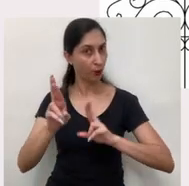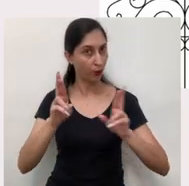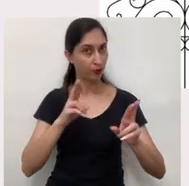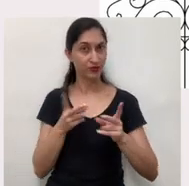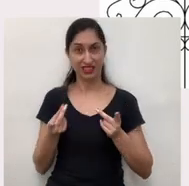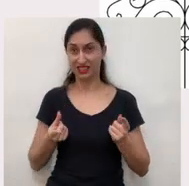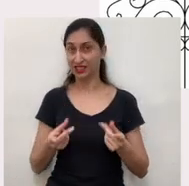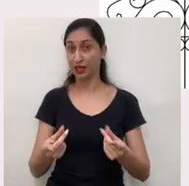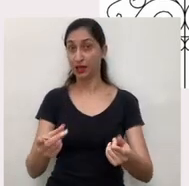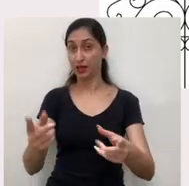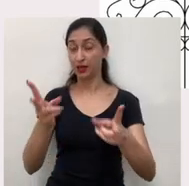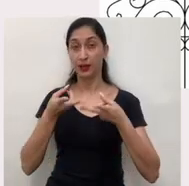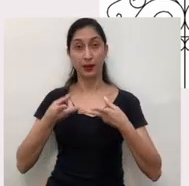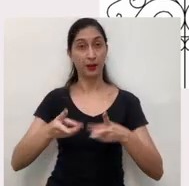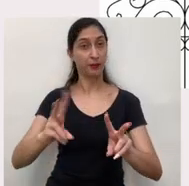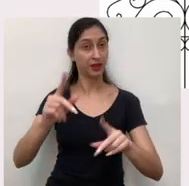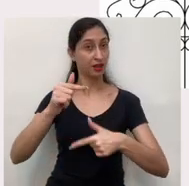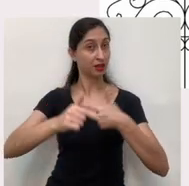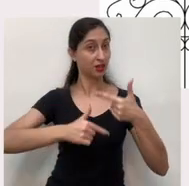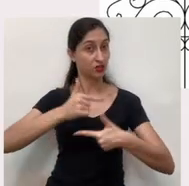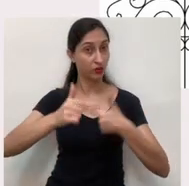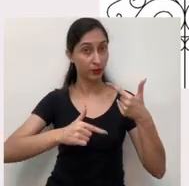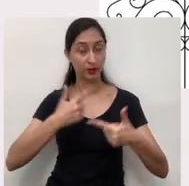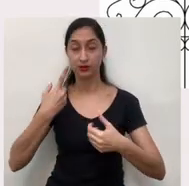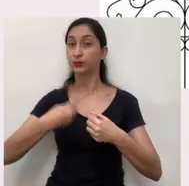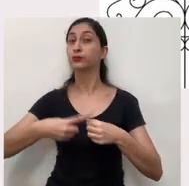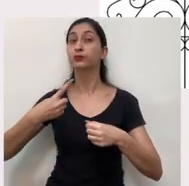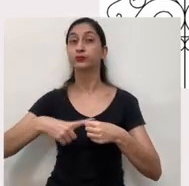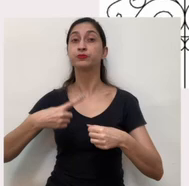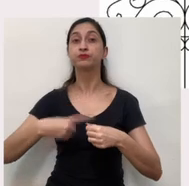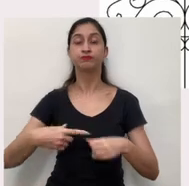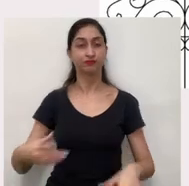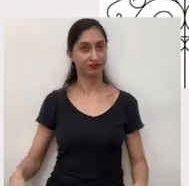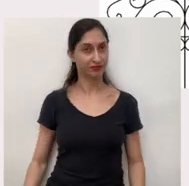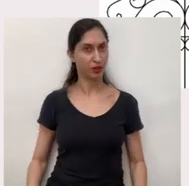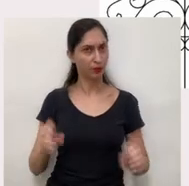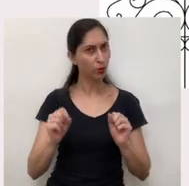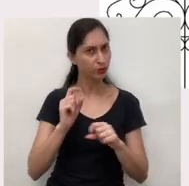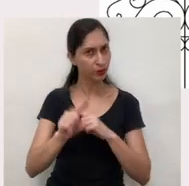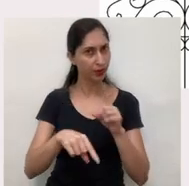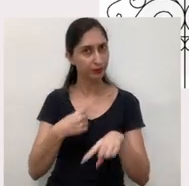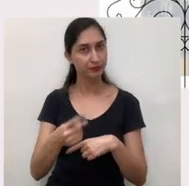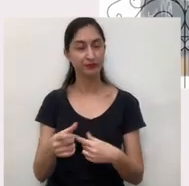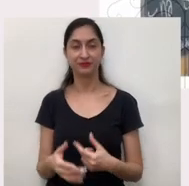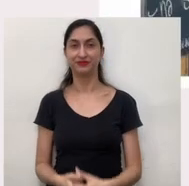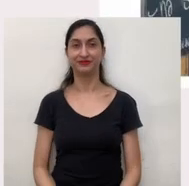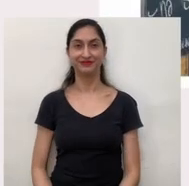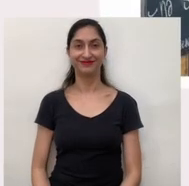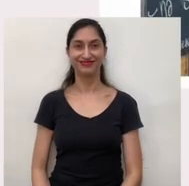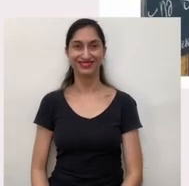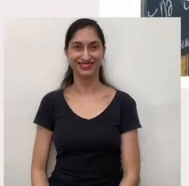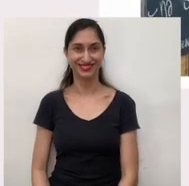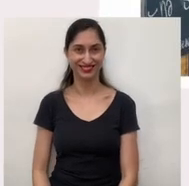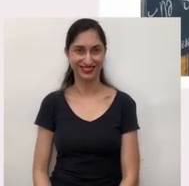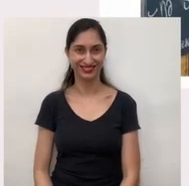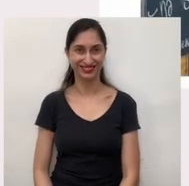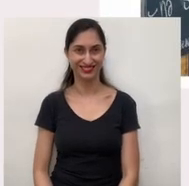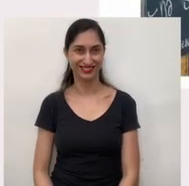eterna transformação da cidade. Pode passar, por favor?